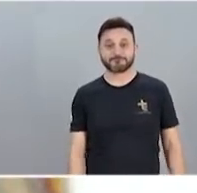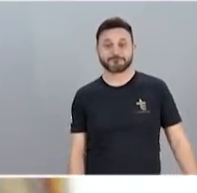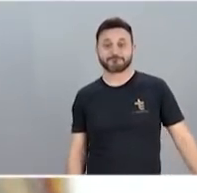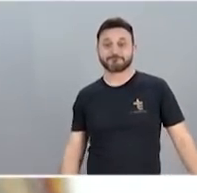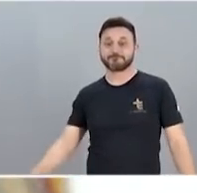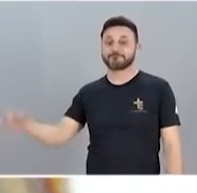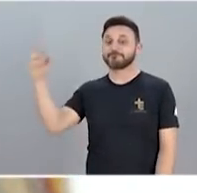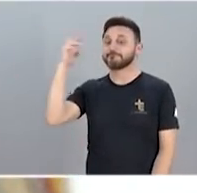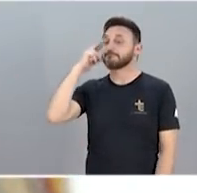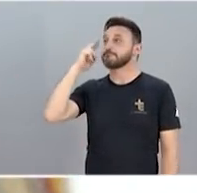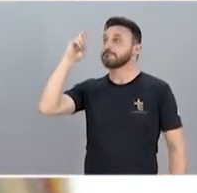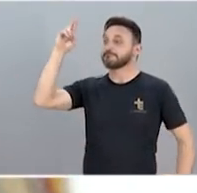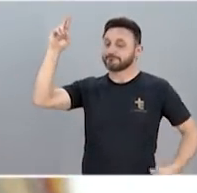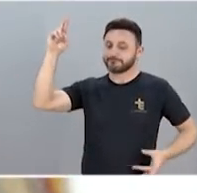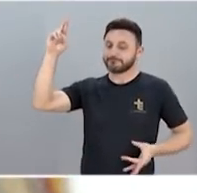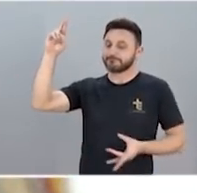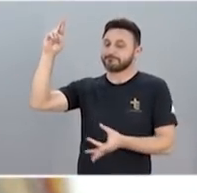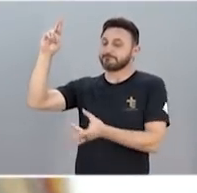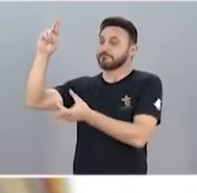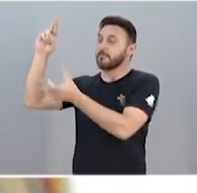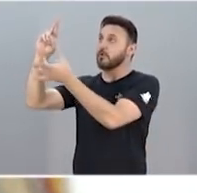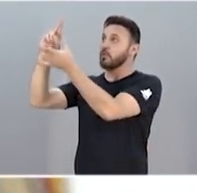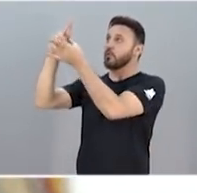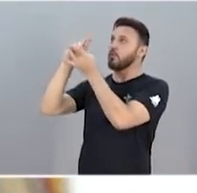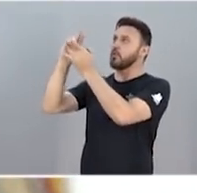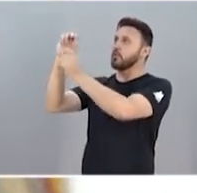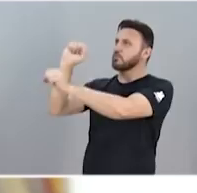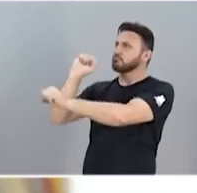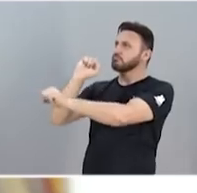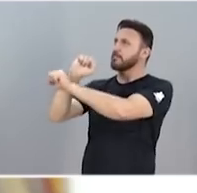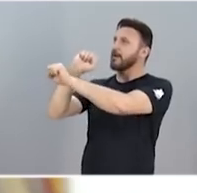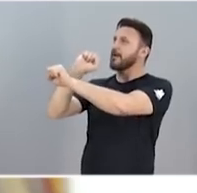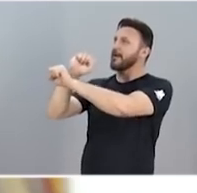Senhor nós esperamos